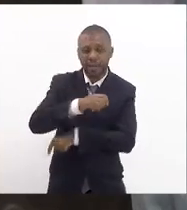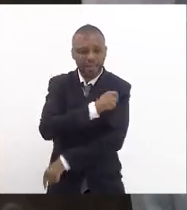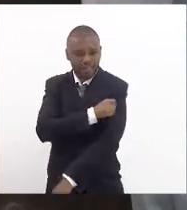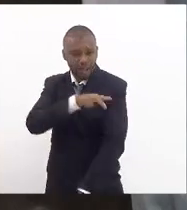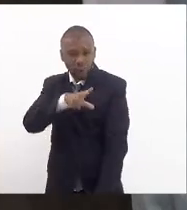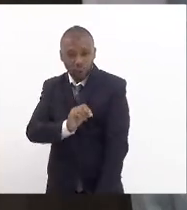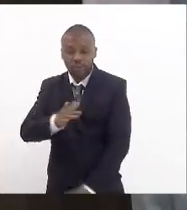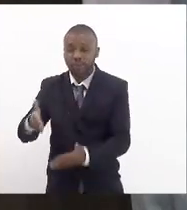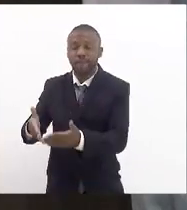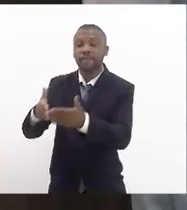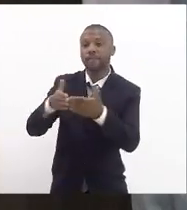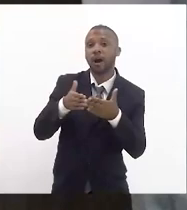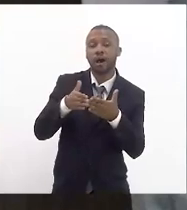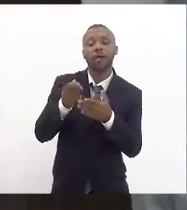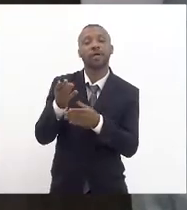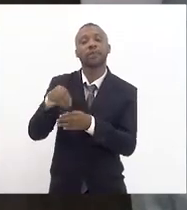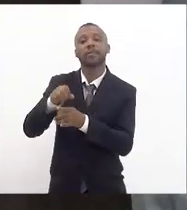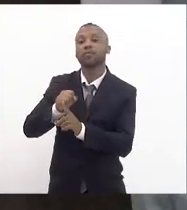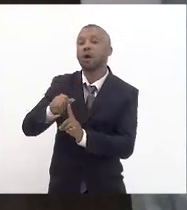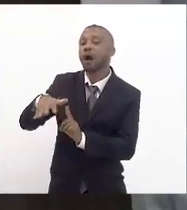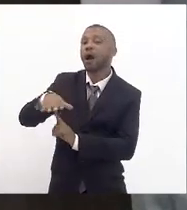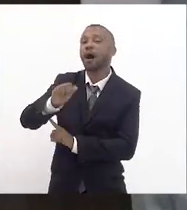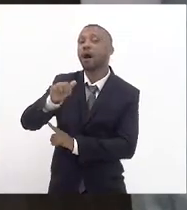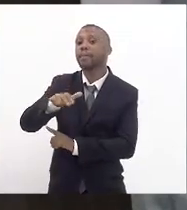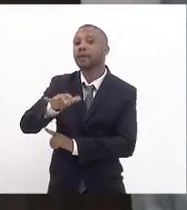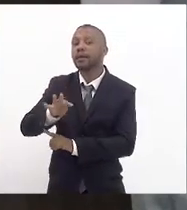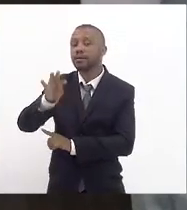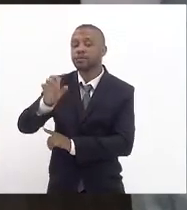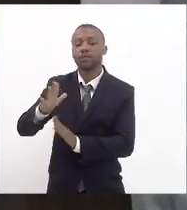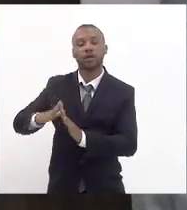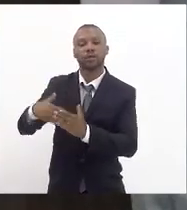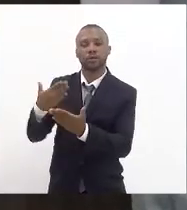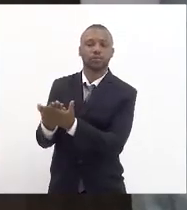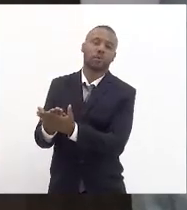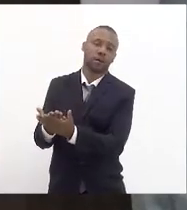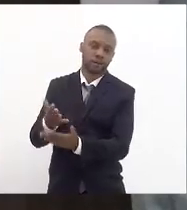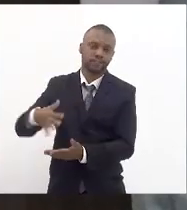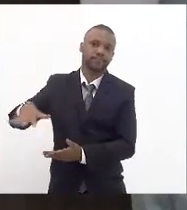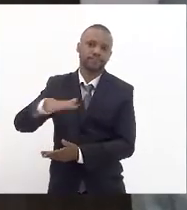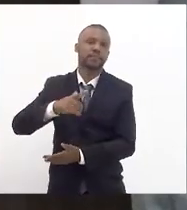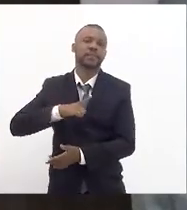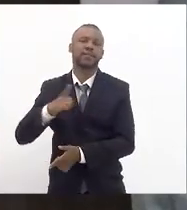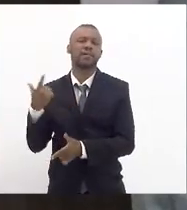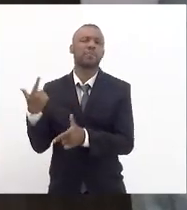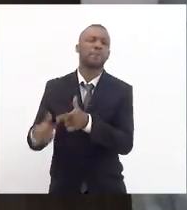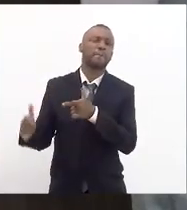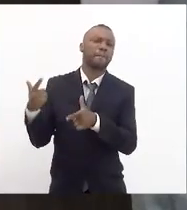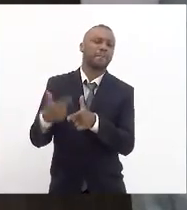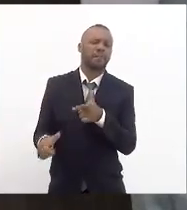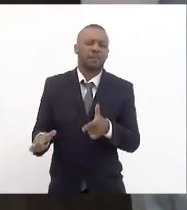escolar e que teve também uma série de impactos diante da